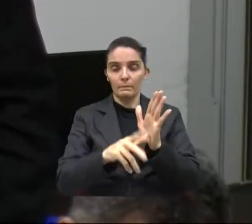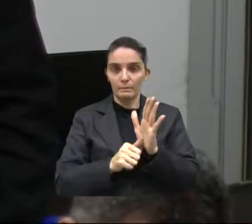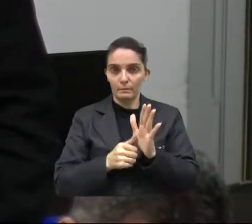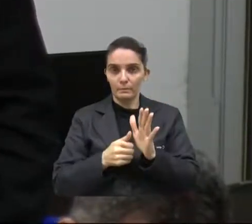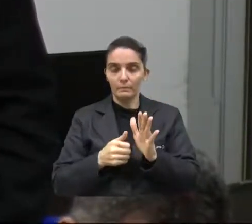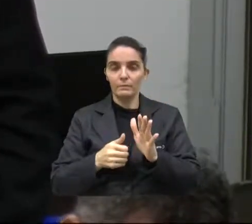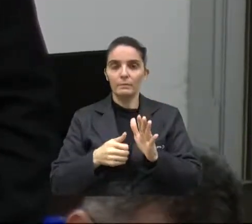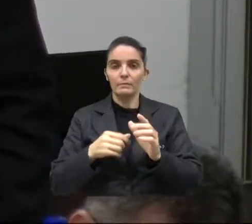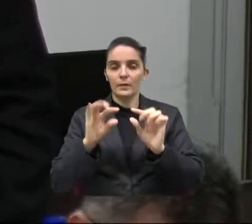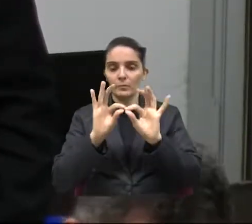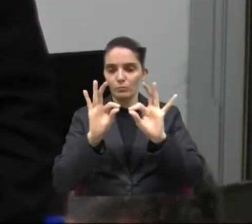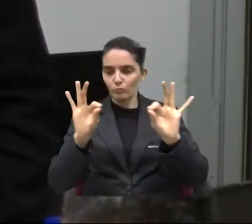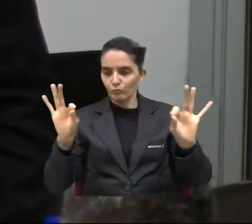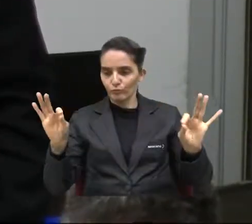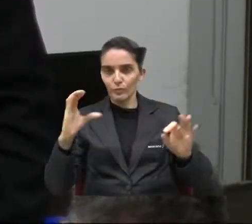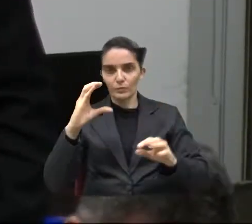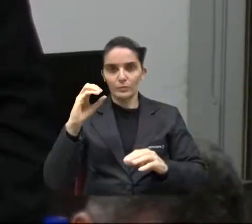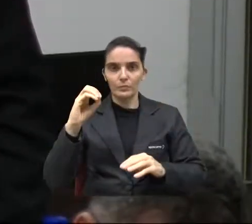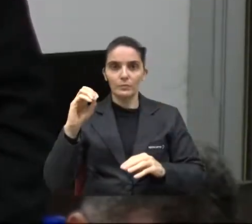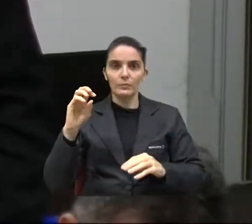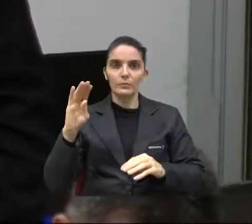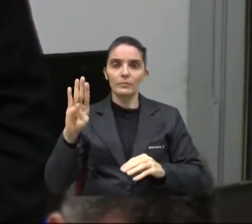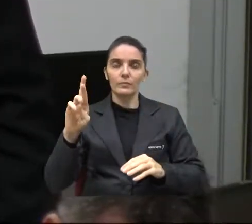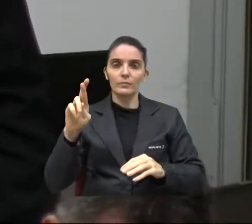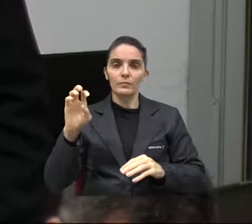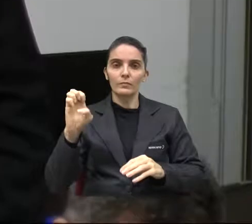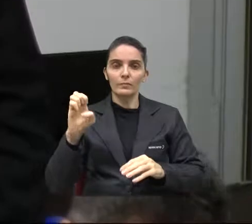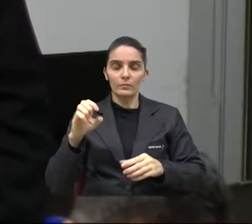cobre, tampa de bueiro,